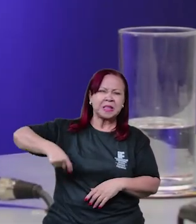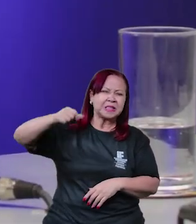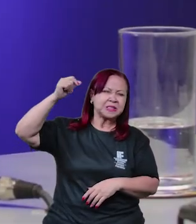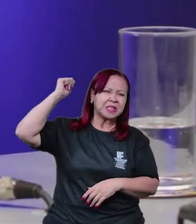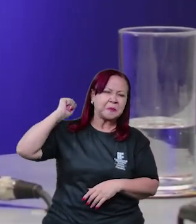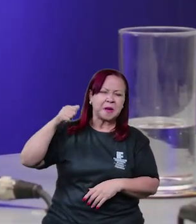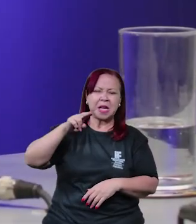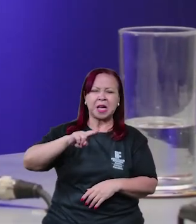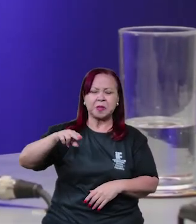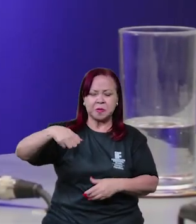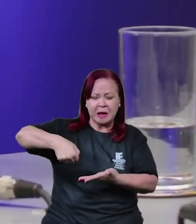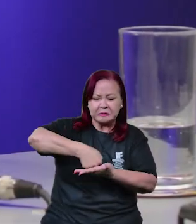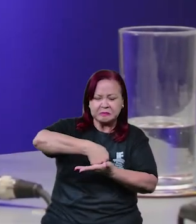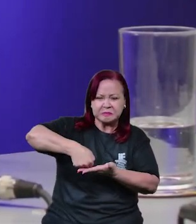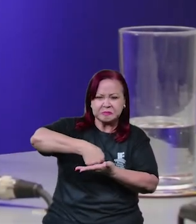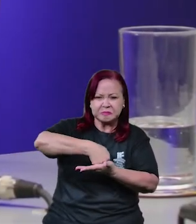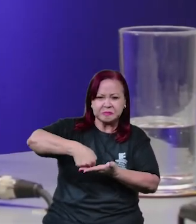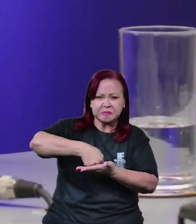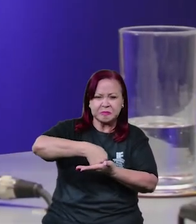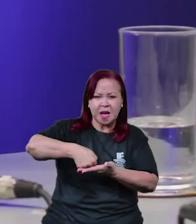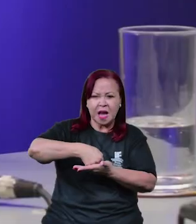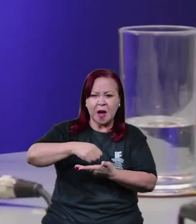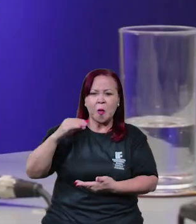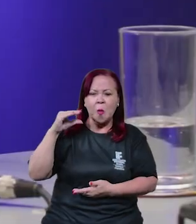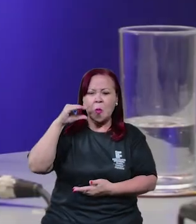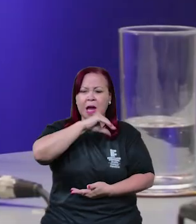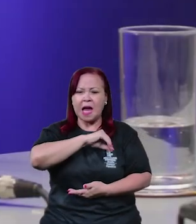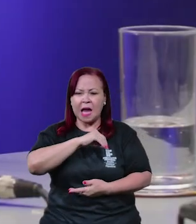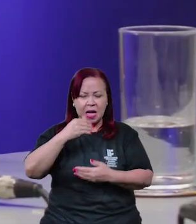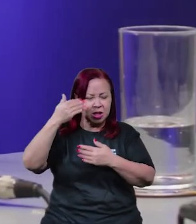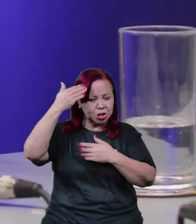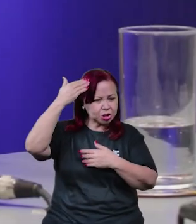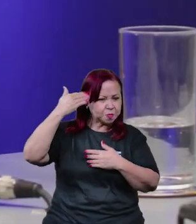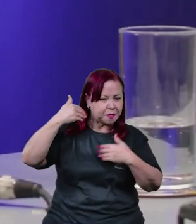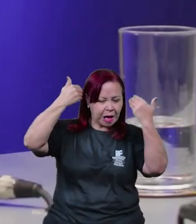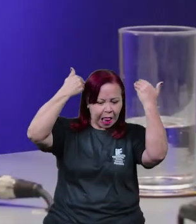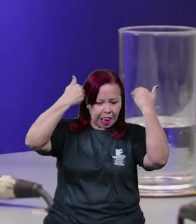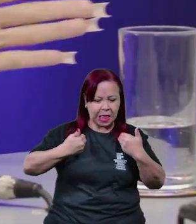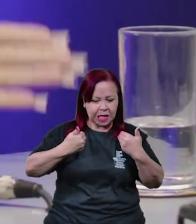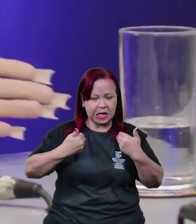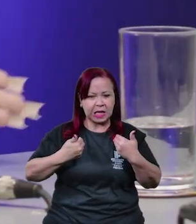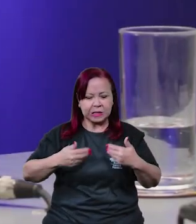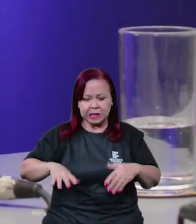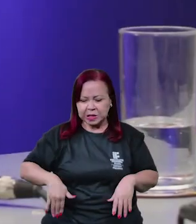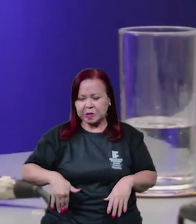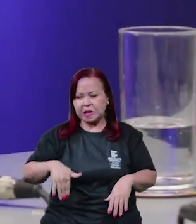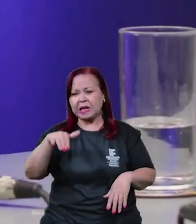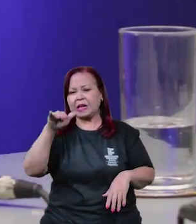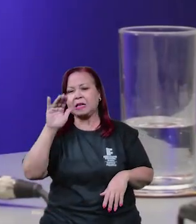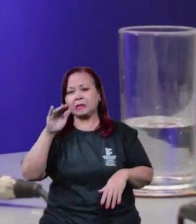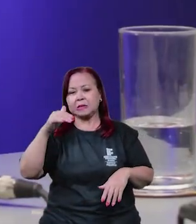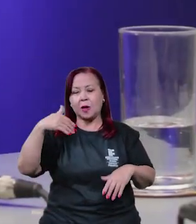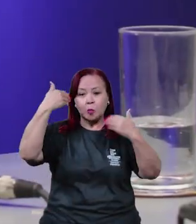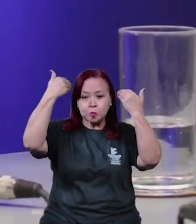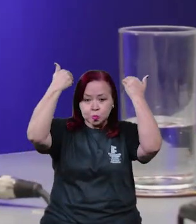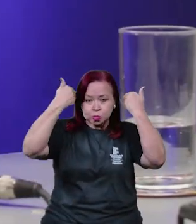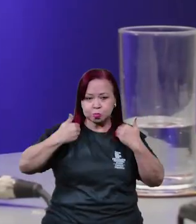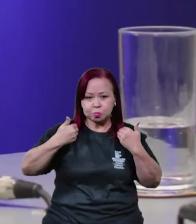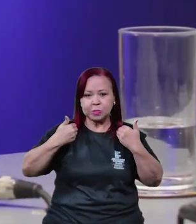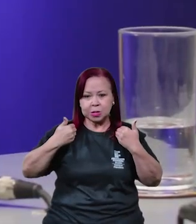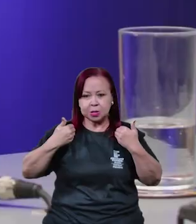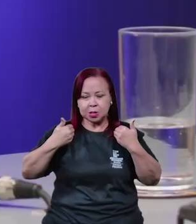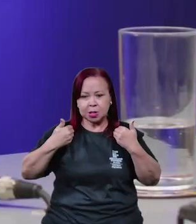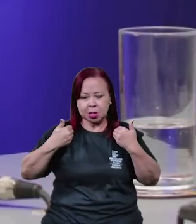esquentar na beira do fogão. Então ela sempre Nossa. cresceu com aquilo Aham. ali sendo, eu tenho que fazer isso para estar bonita. Ela nunca sequer pensou